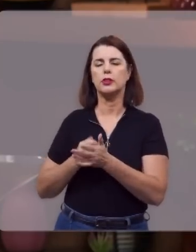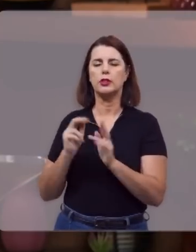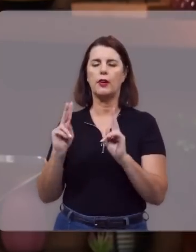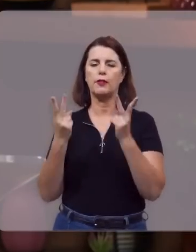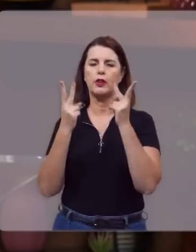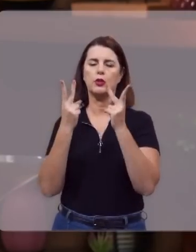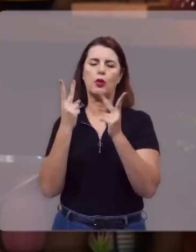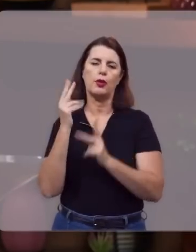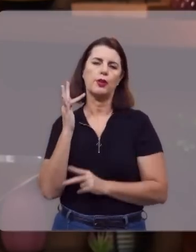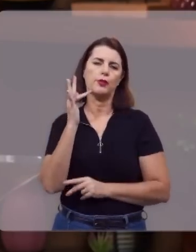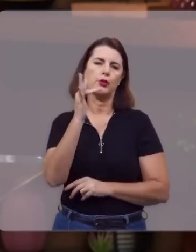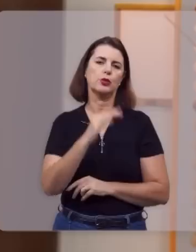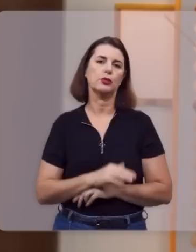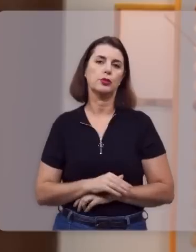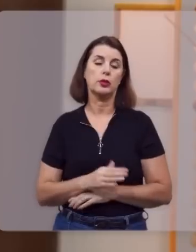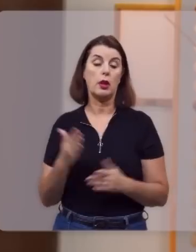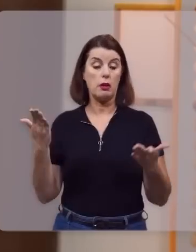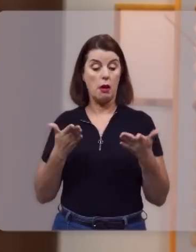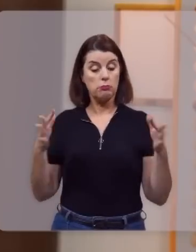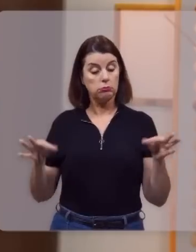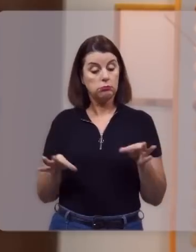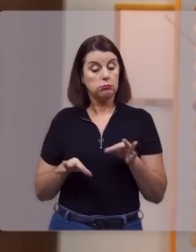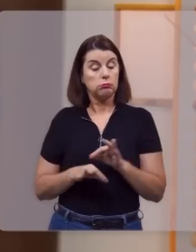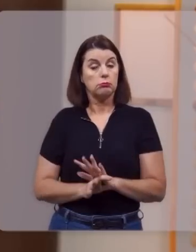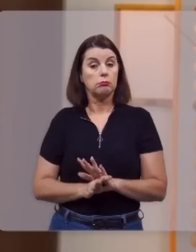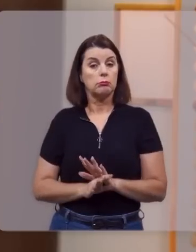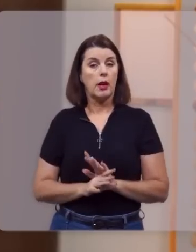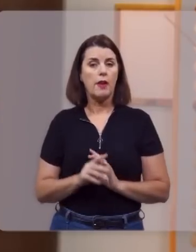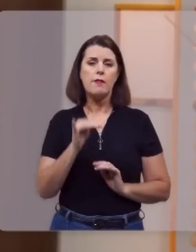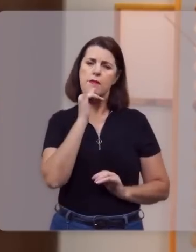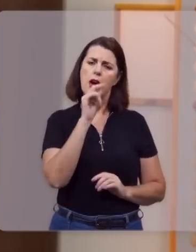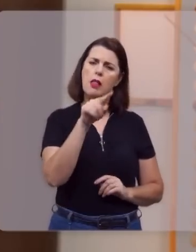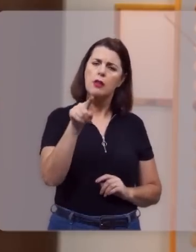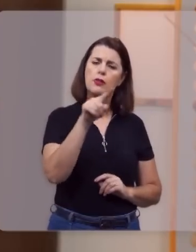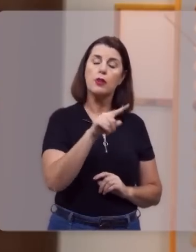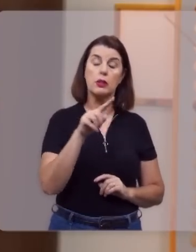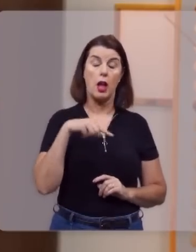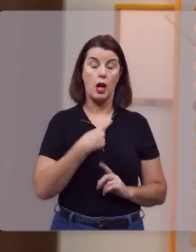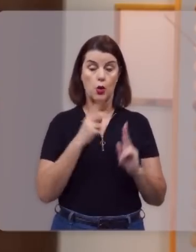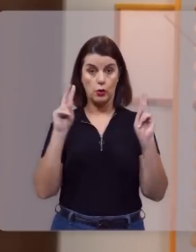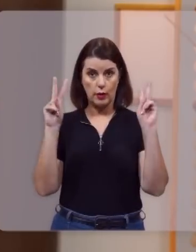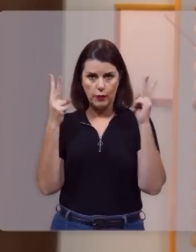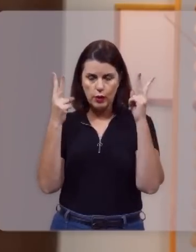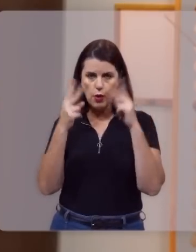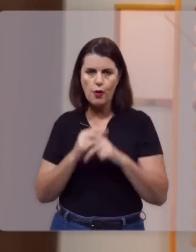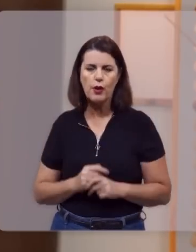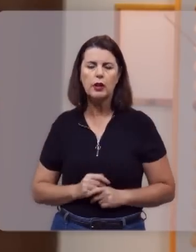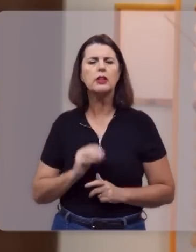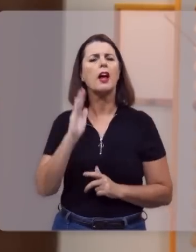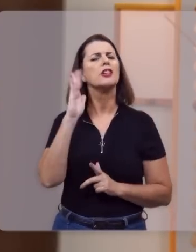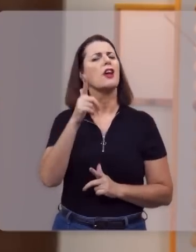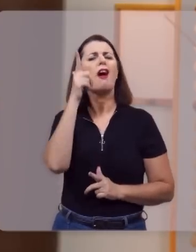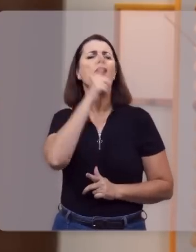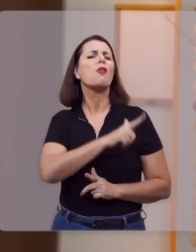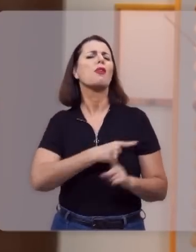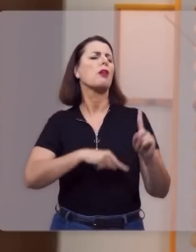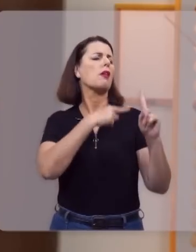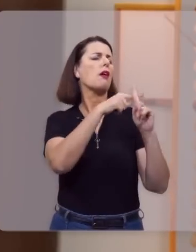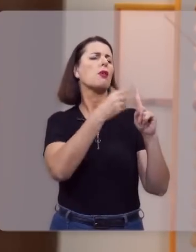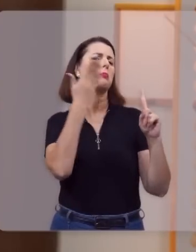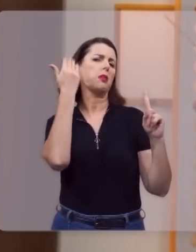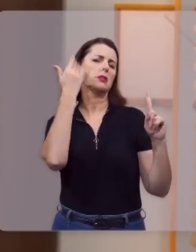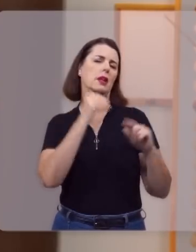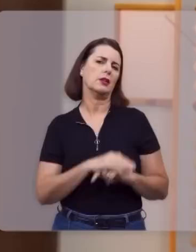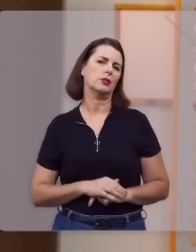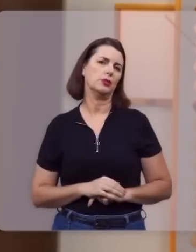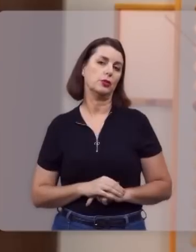plena vitória. Mas eu quero concluir dizendo para você que a nossa vitória já foi conquistada na cruz do